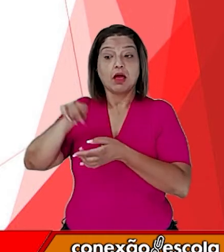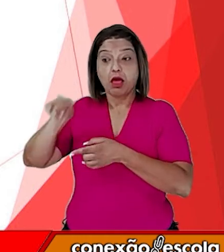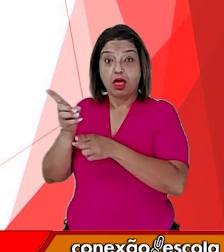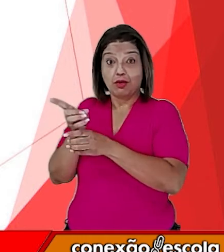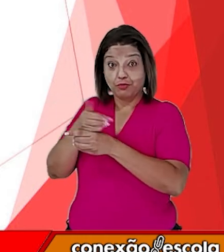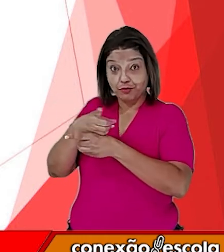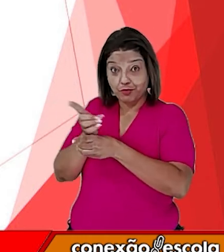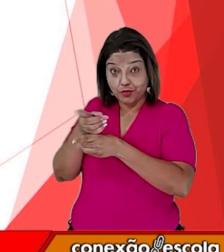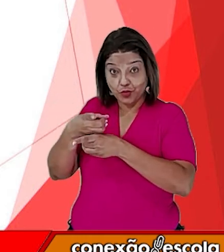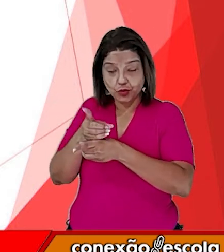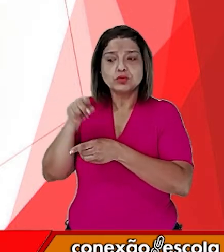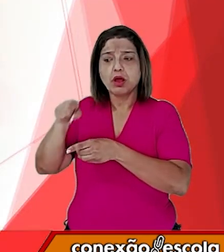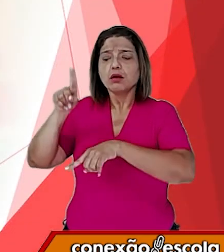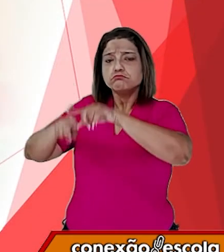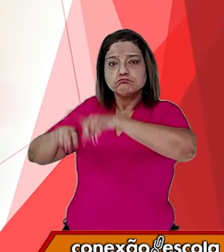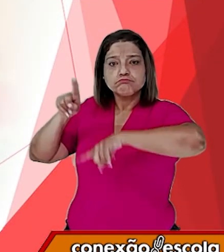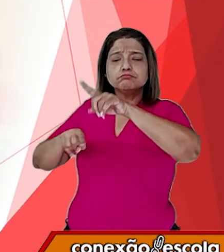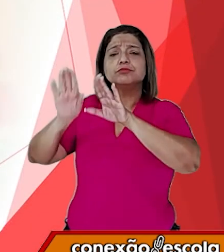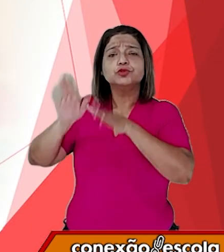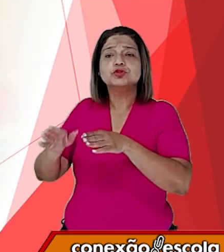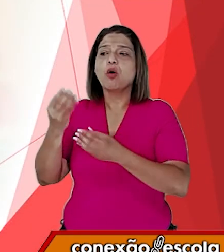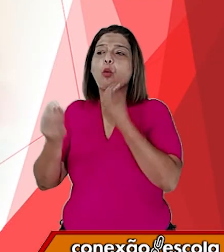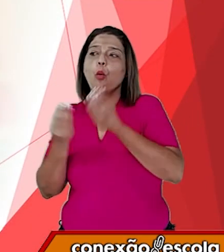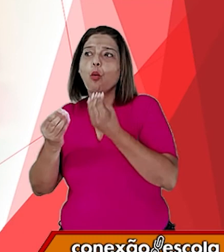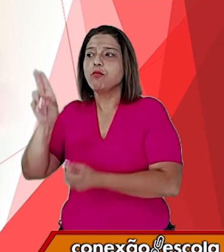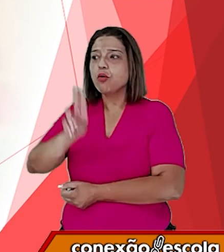bússola magnética é um instrumento utilizado para